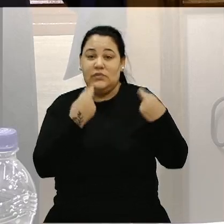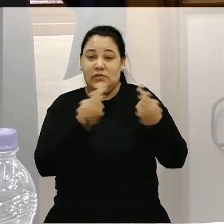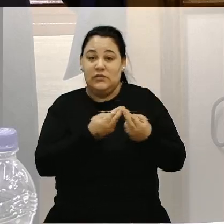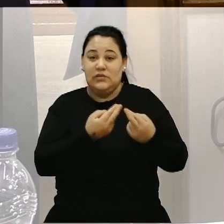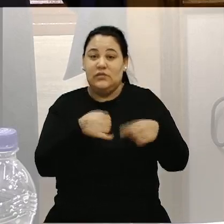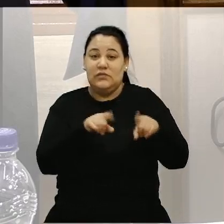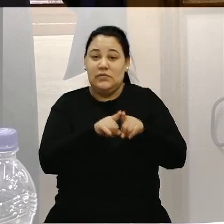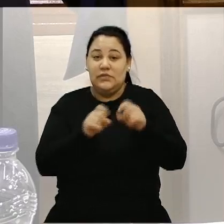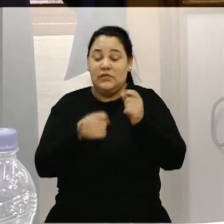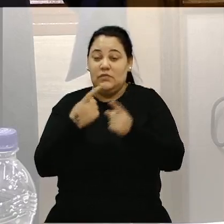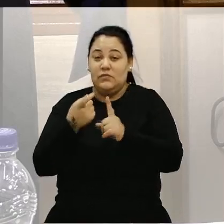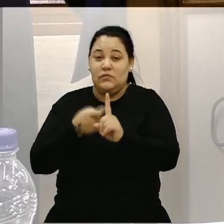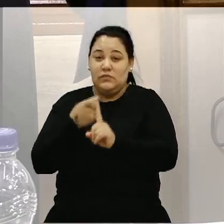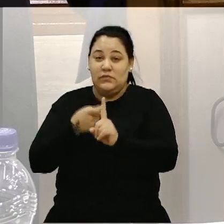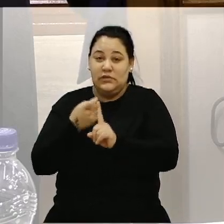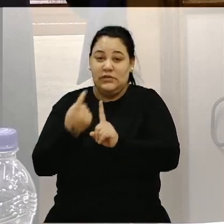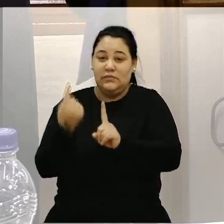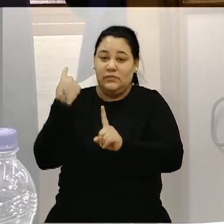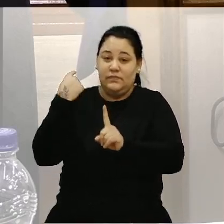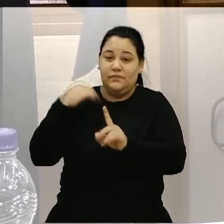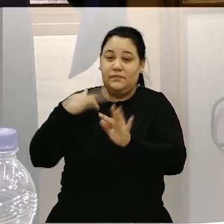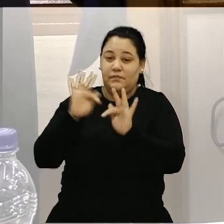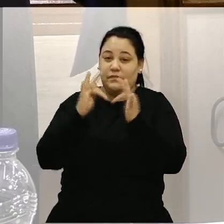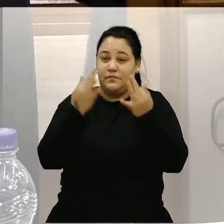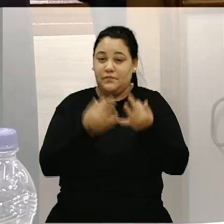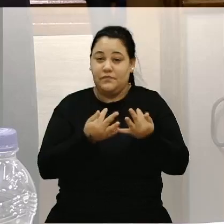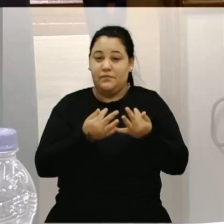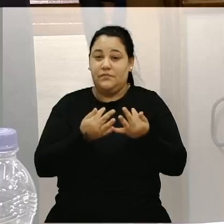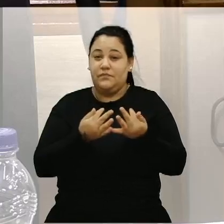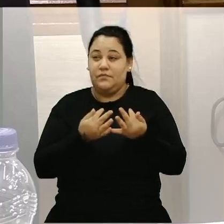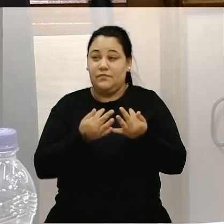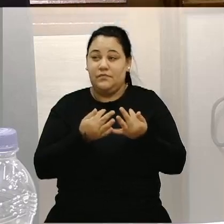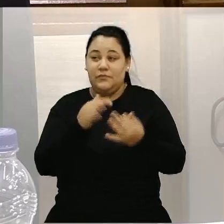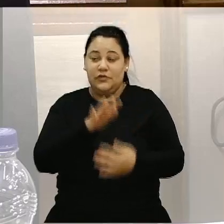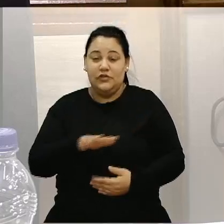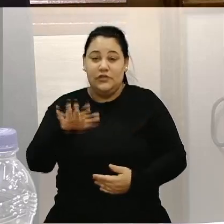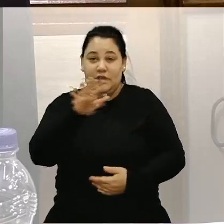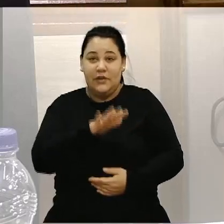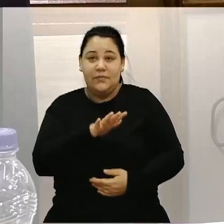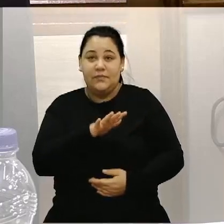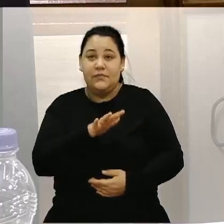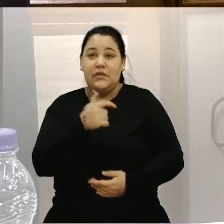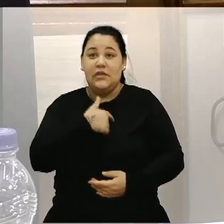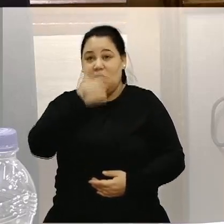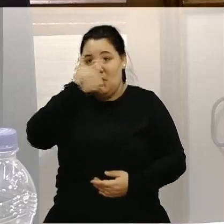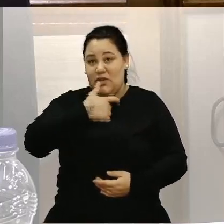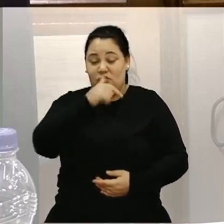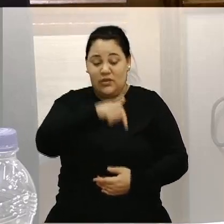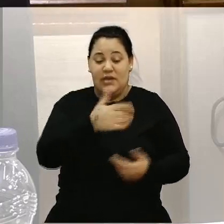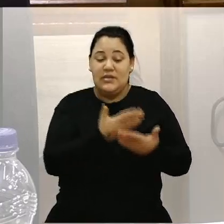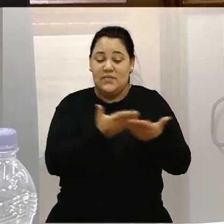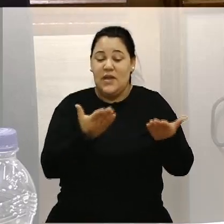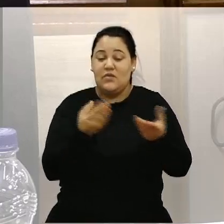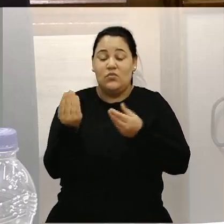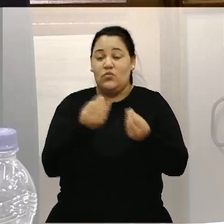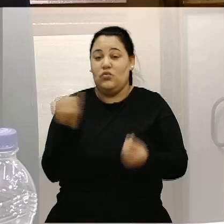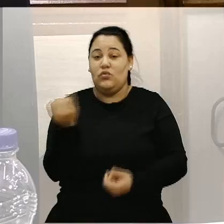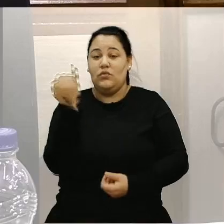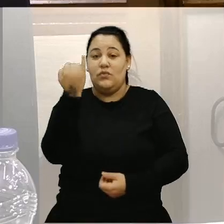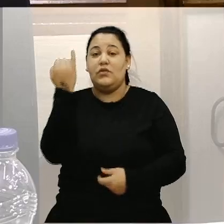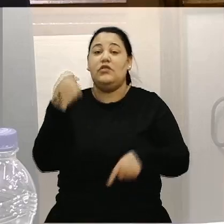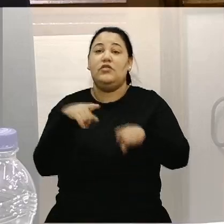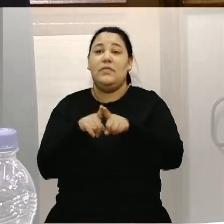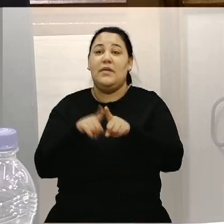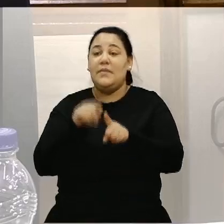alguns meses atrás, entre familiares, entre a direção da Unimed, e acho que esse espaço é muito importante para que